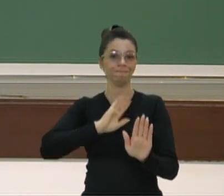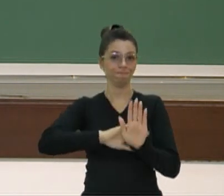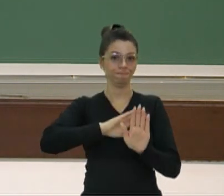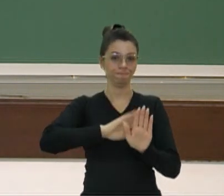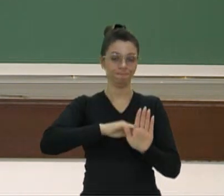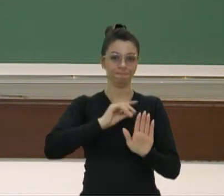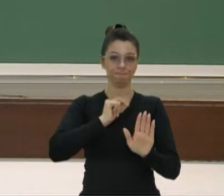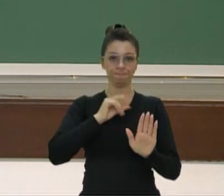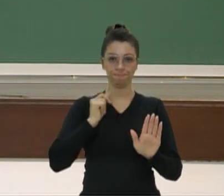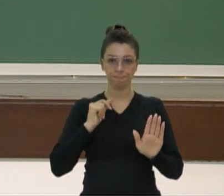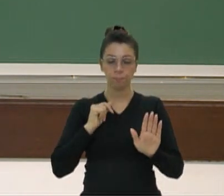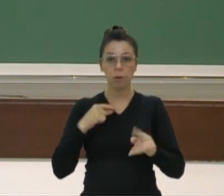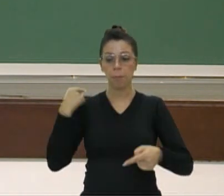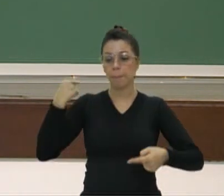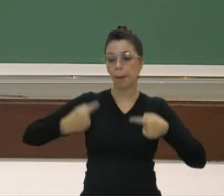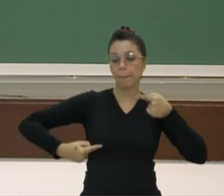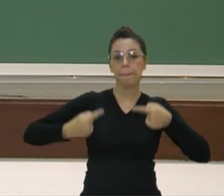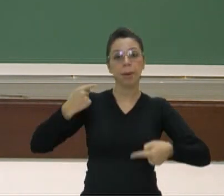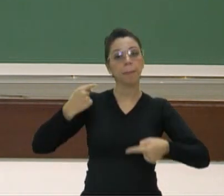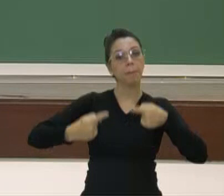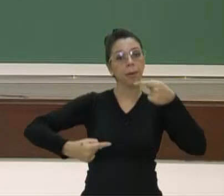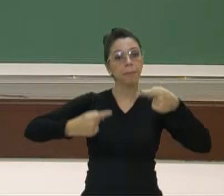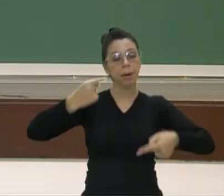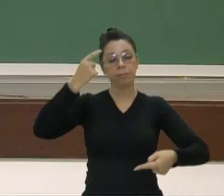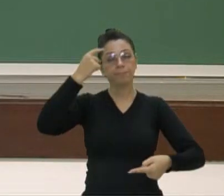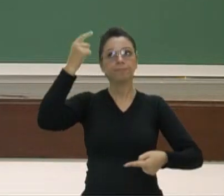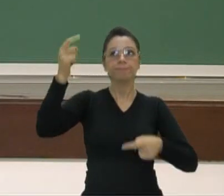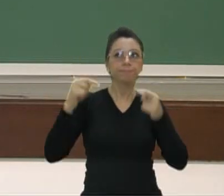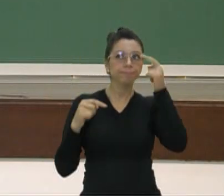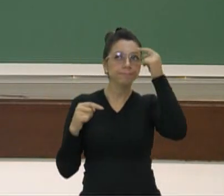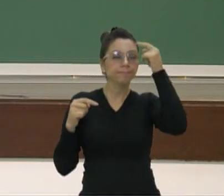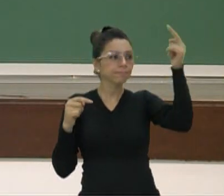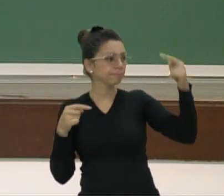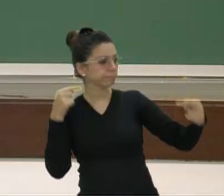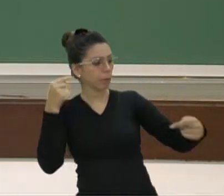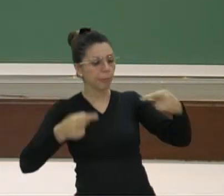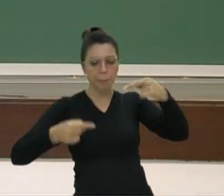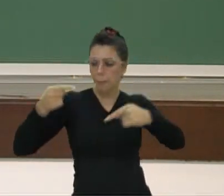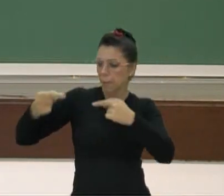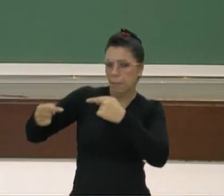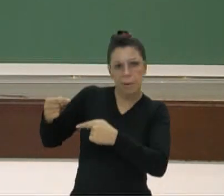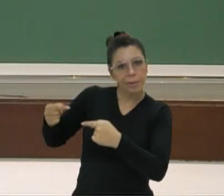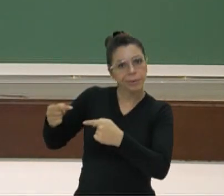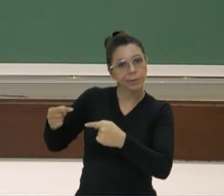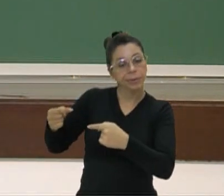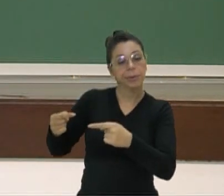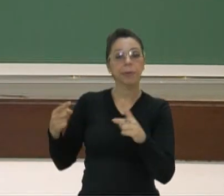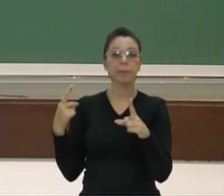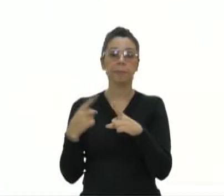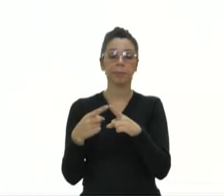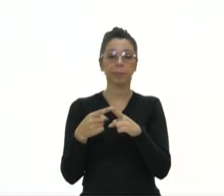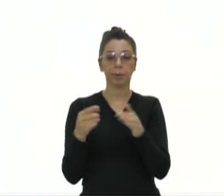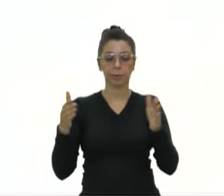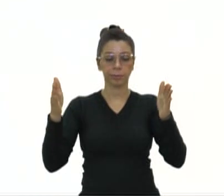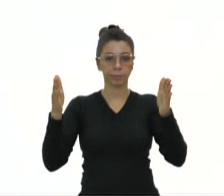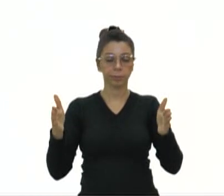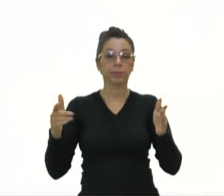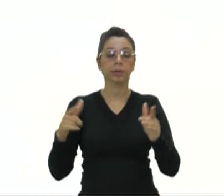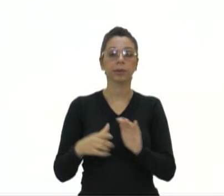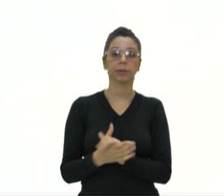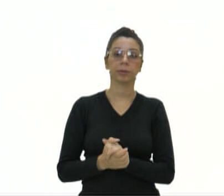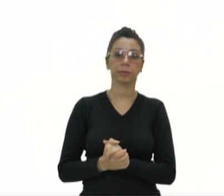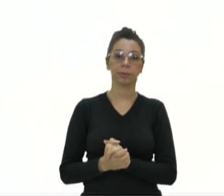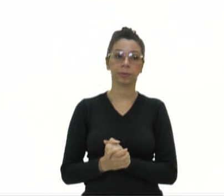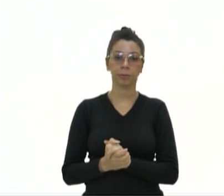de discussão de ideias, porque estavam literalmente em paralelo questões